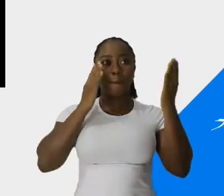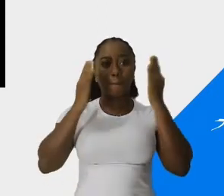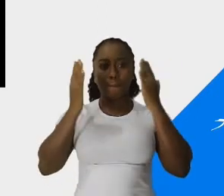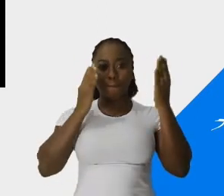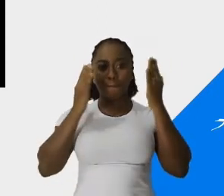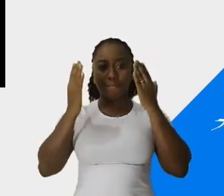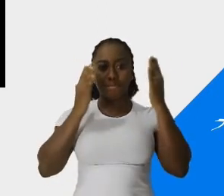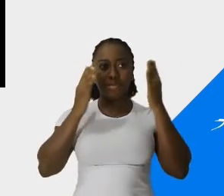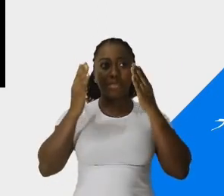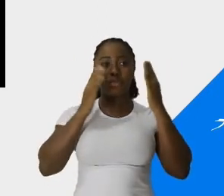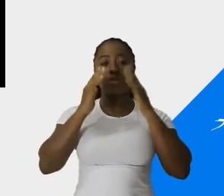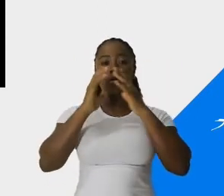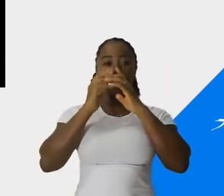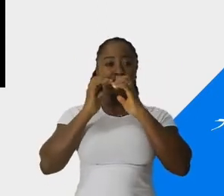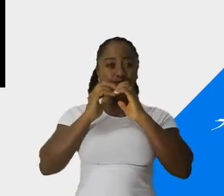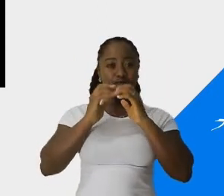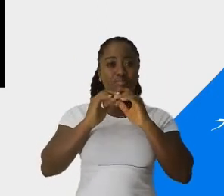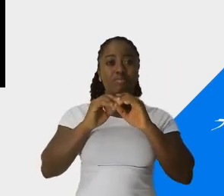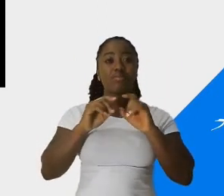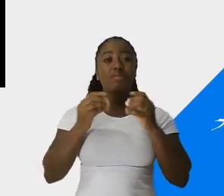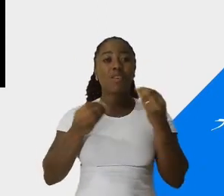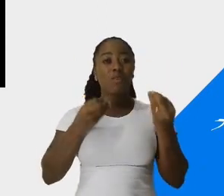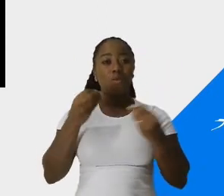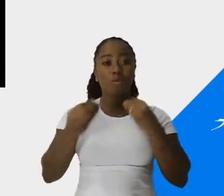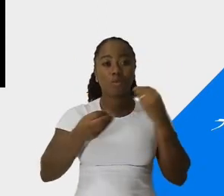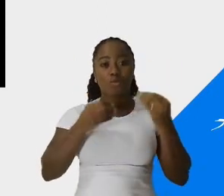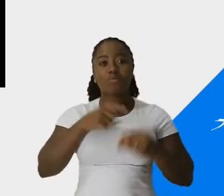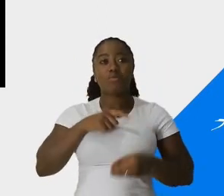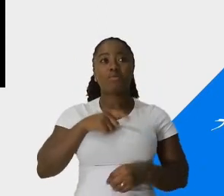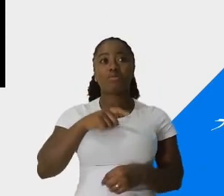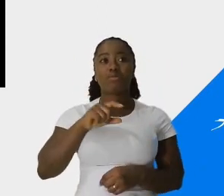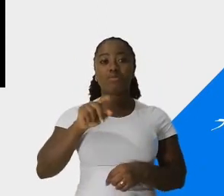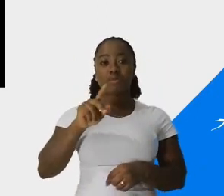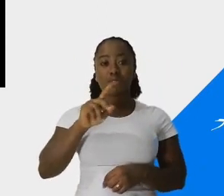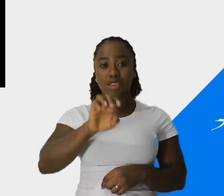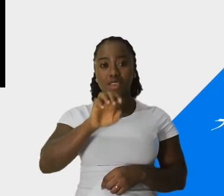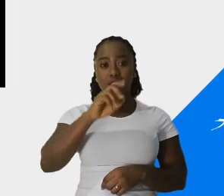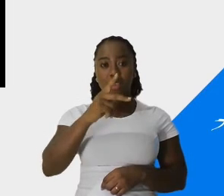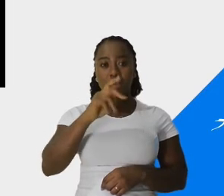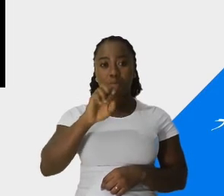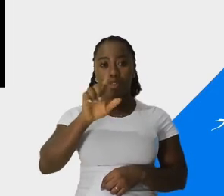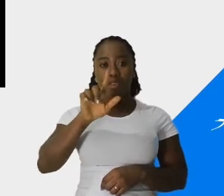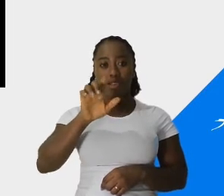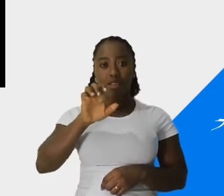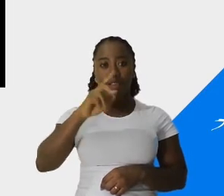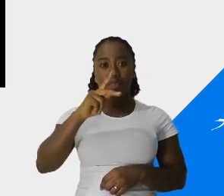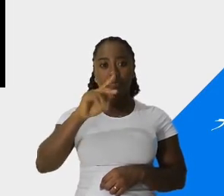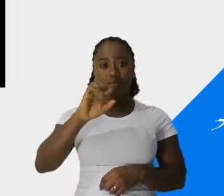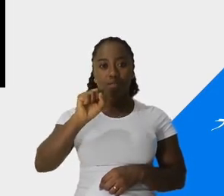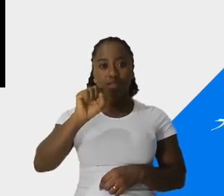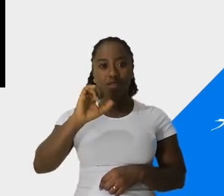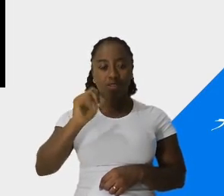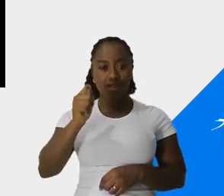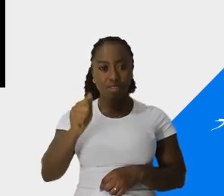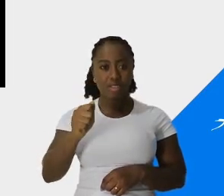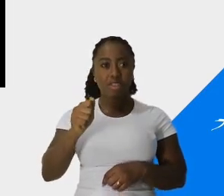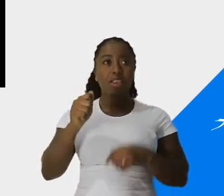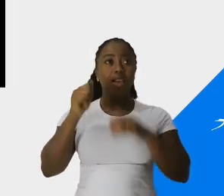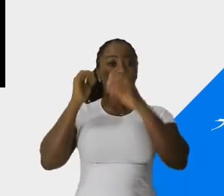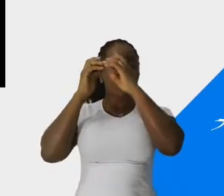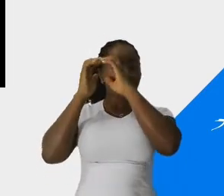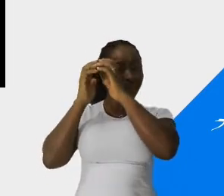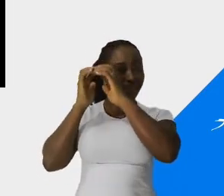caso da epilepsia. Então, a epilepsia é caracterizada por uma descarga elétrica anormal em uma área do encéfalo. Ela